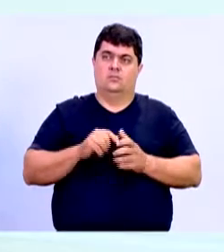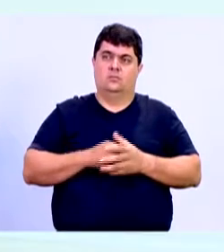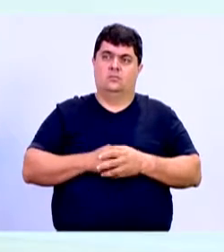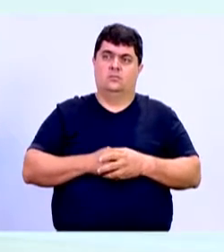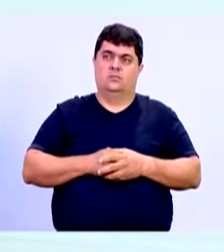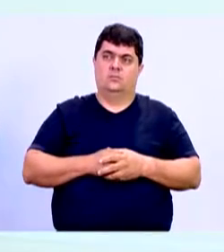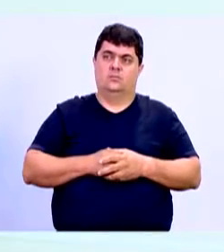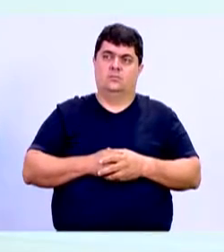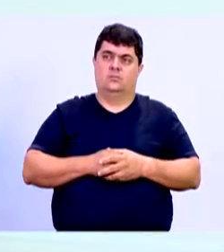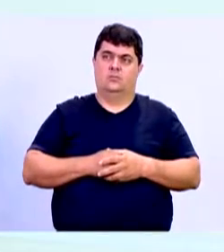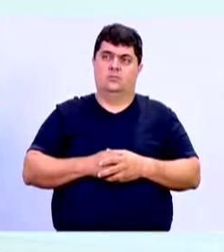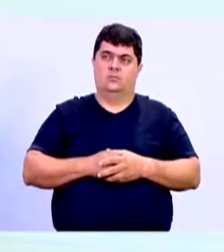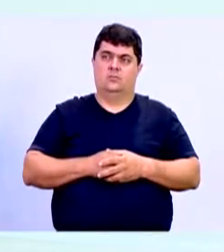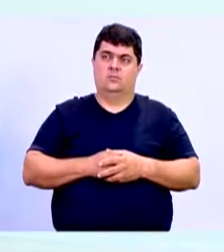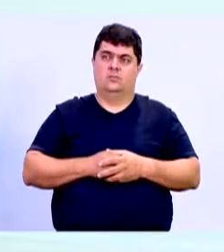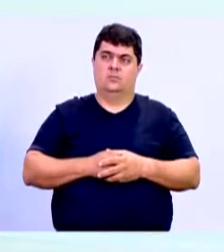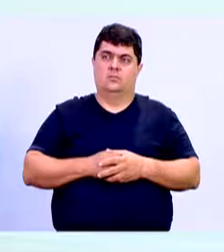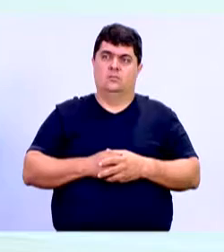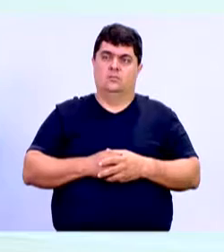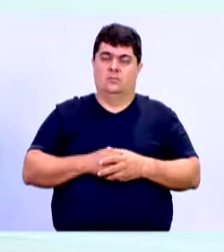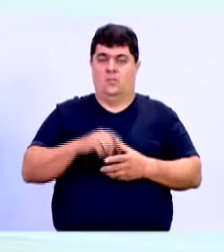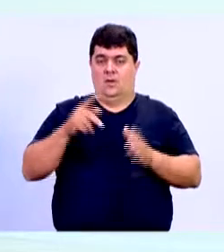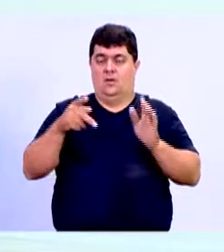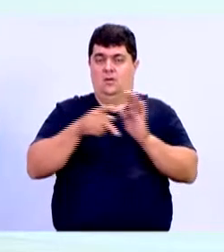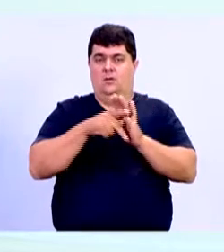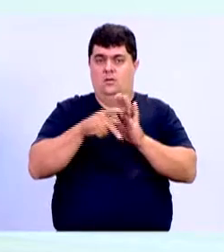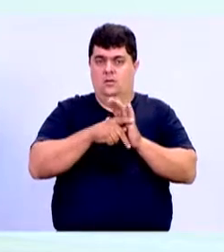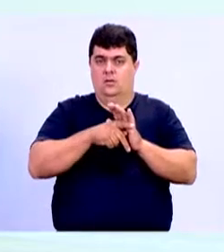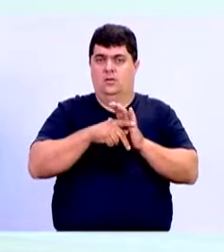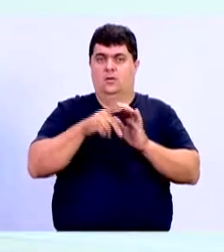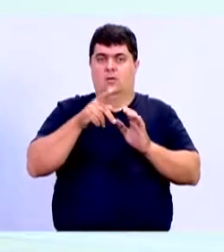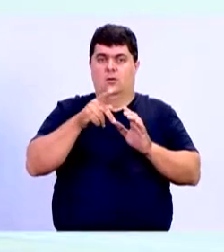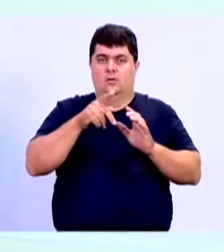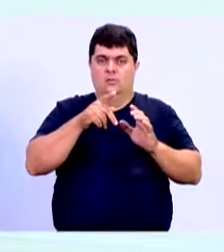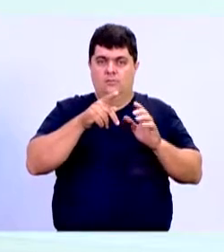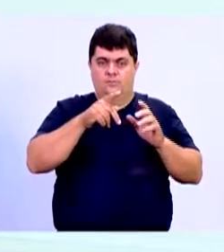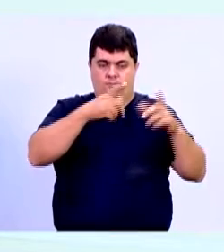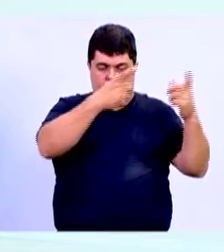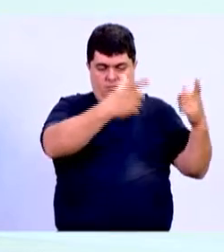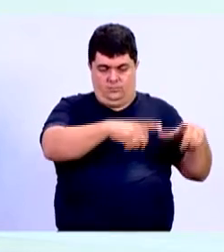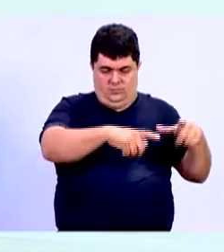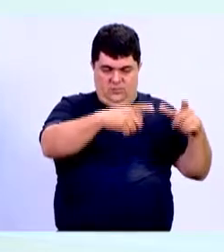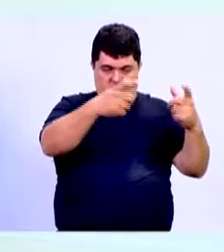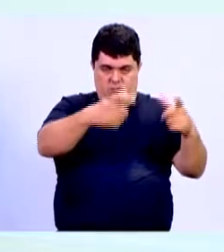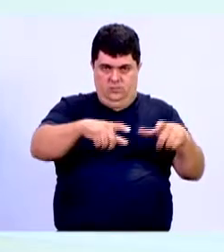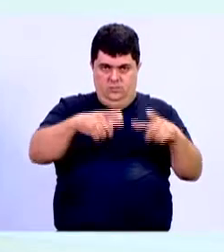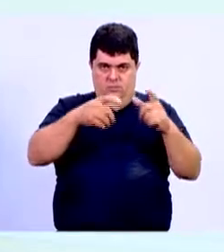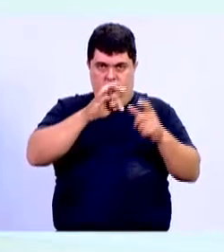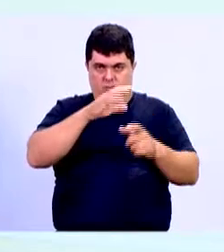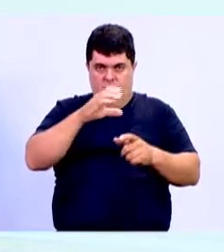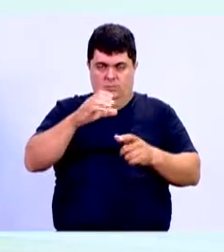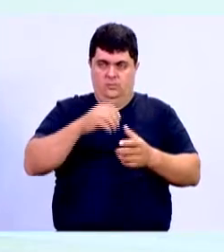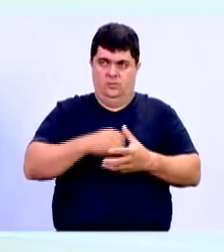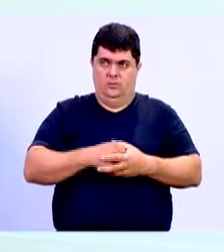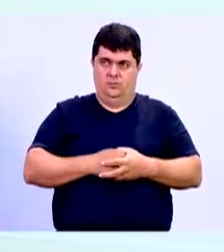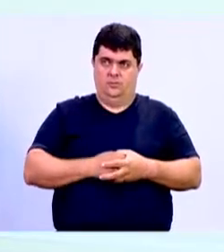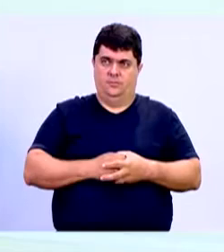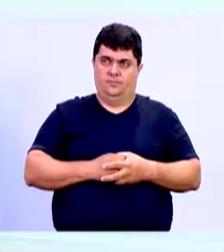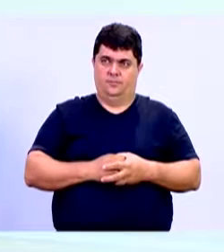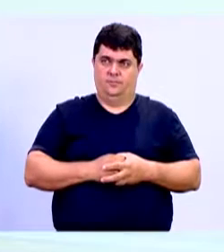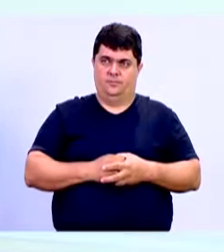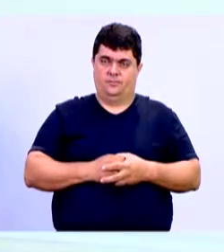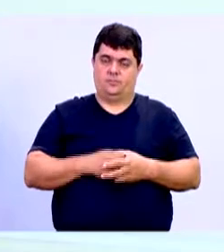os sistemas são do departamento, da divisão, da organização. Então,